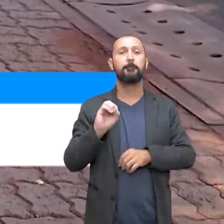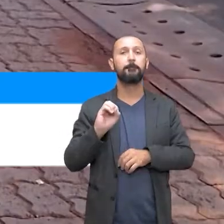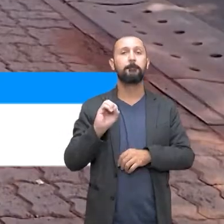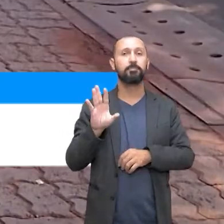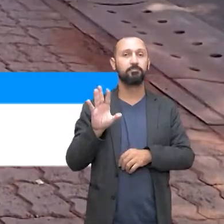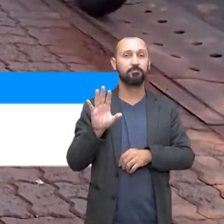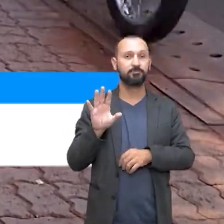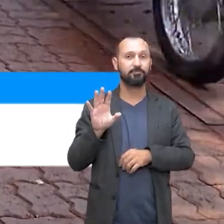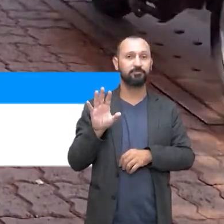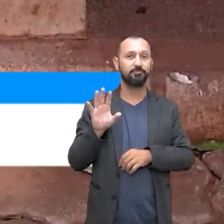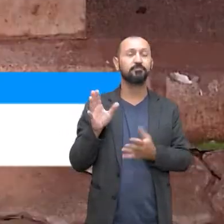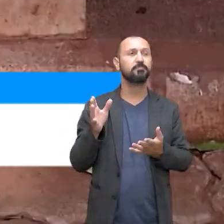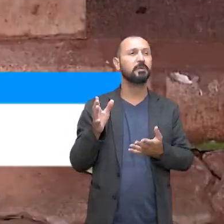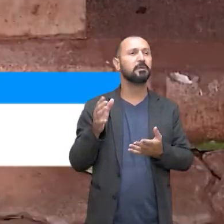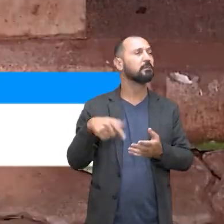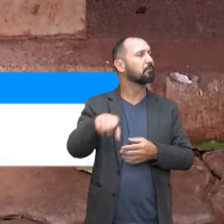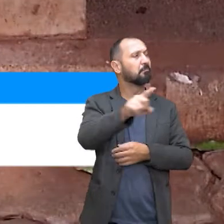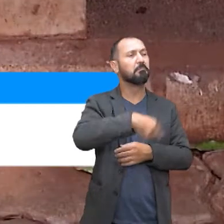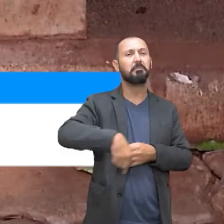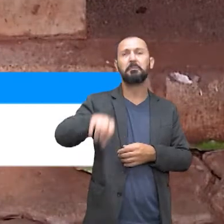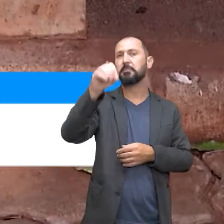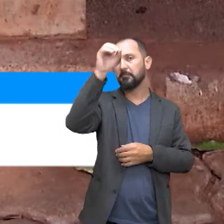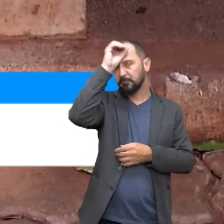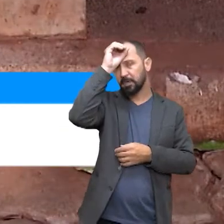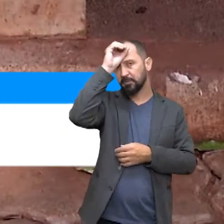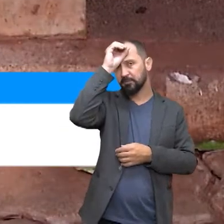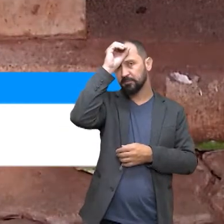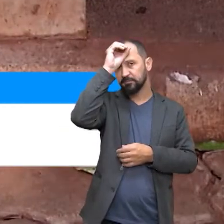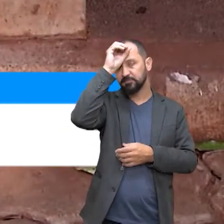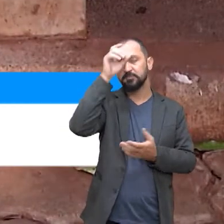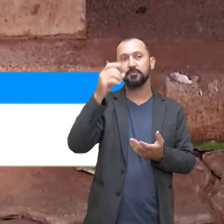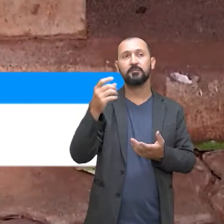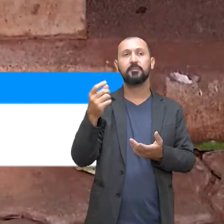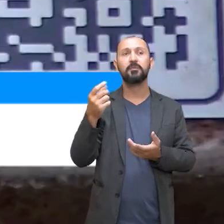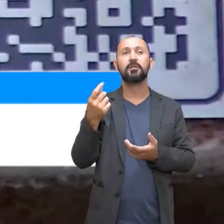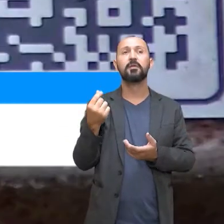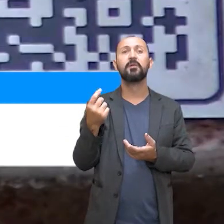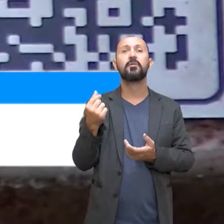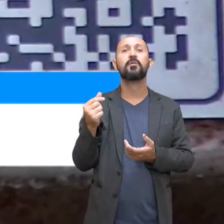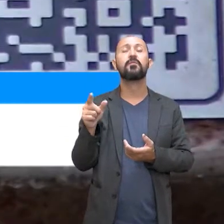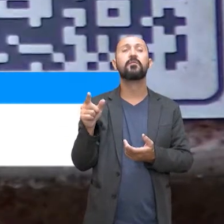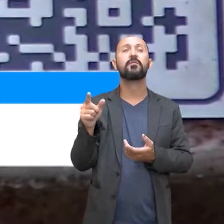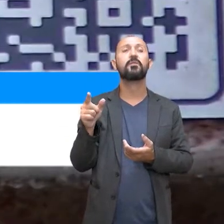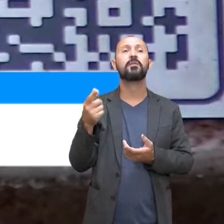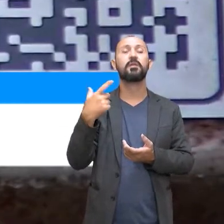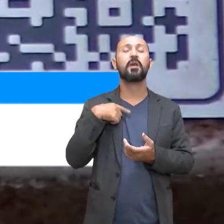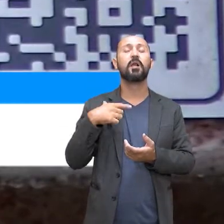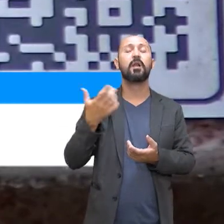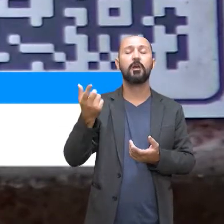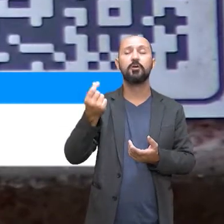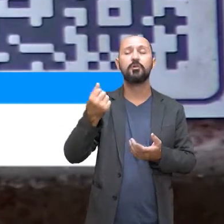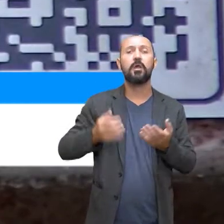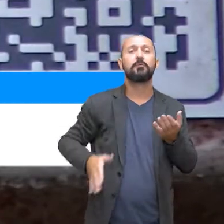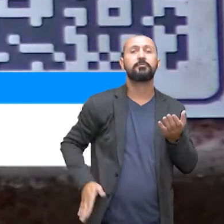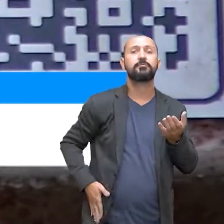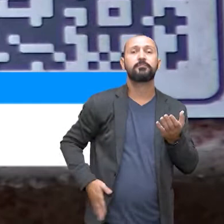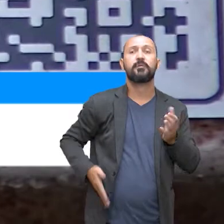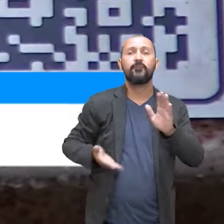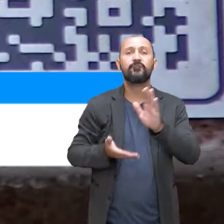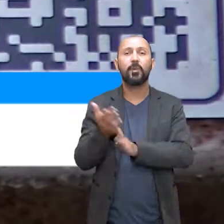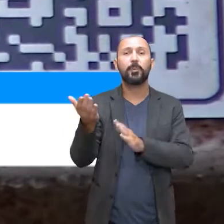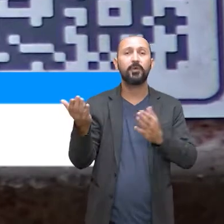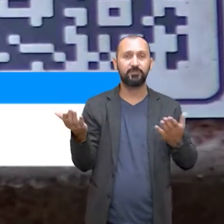embora e ninguém sabe o valor que essa empresa levou